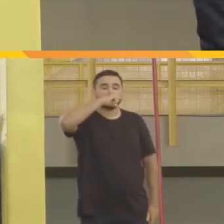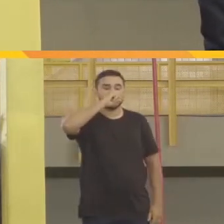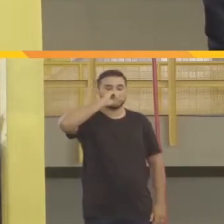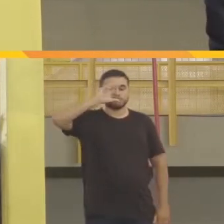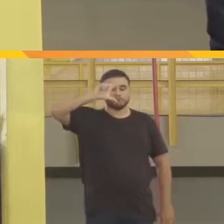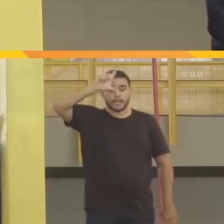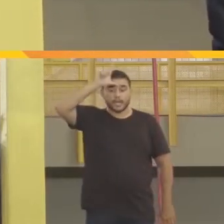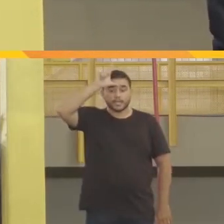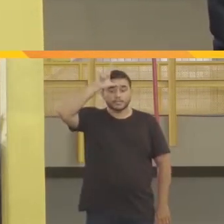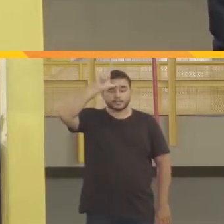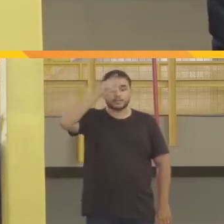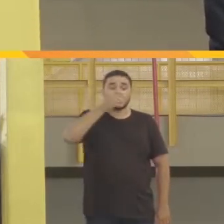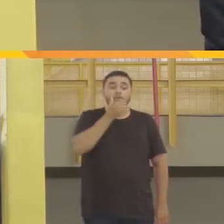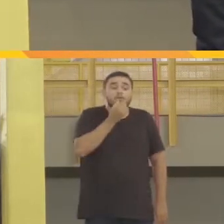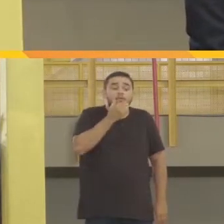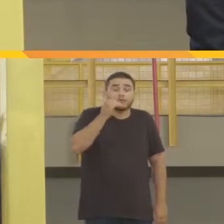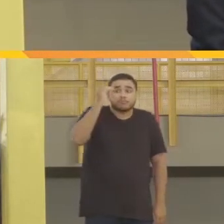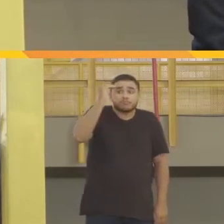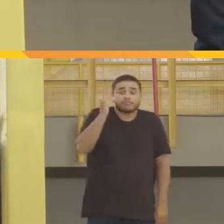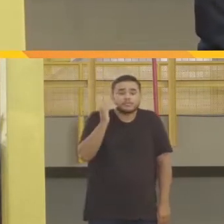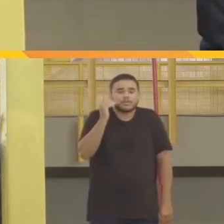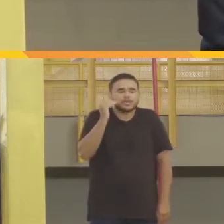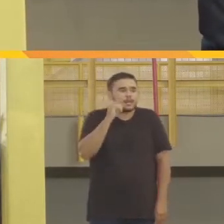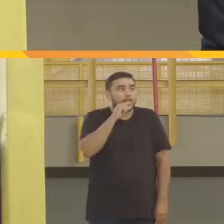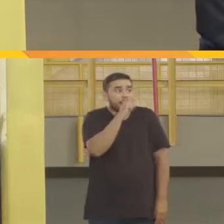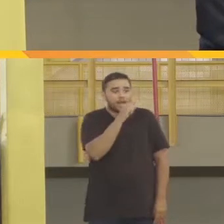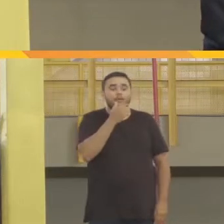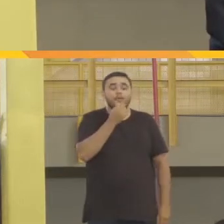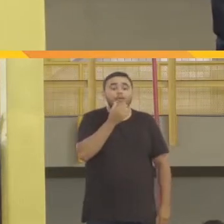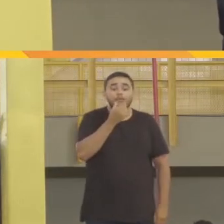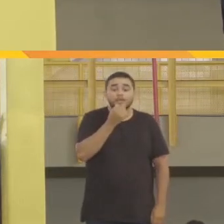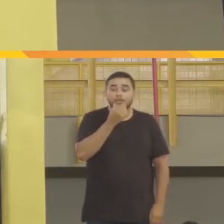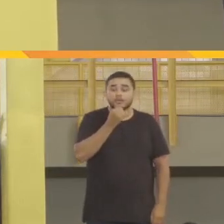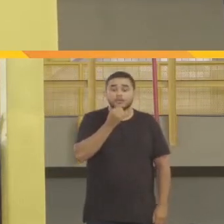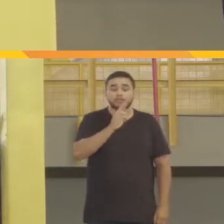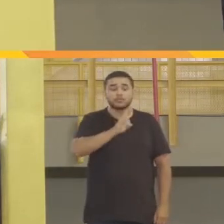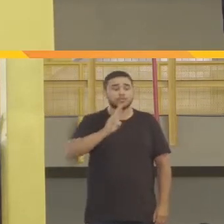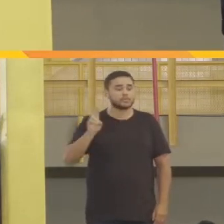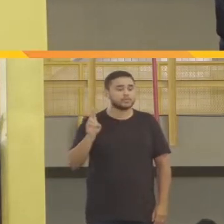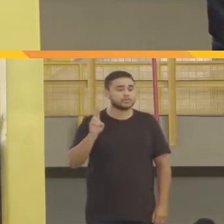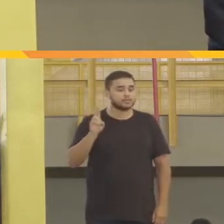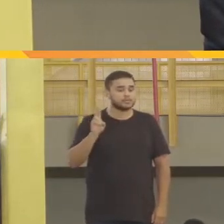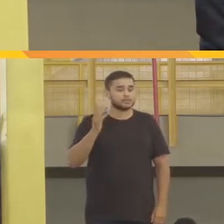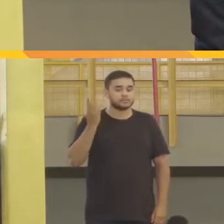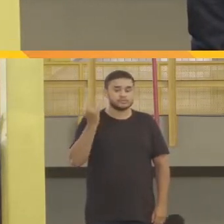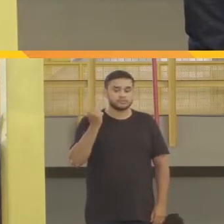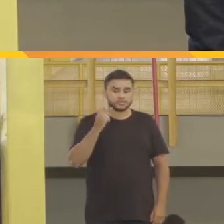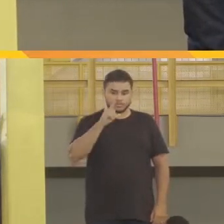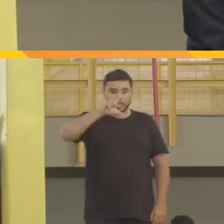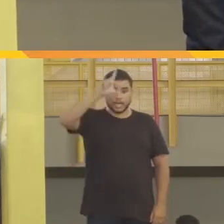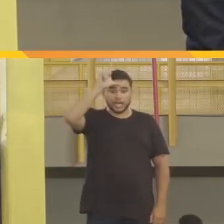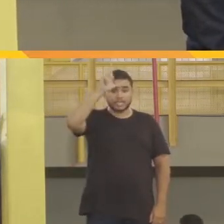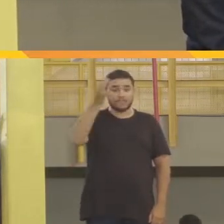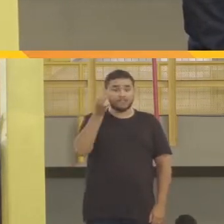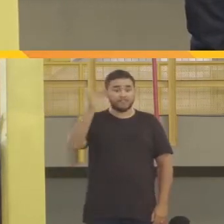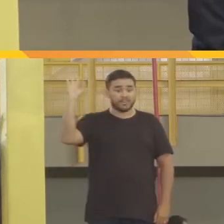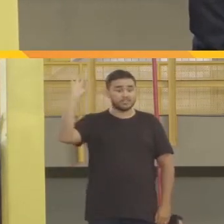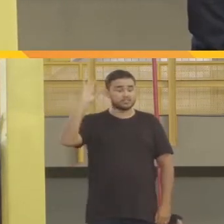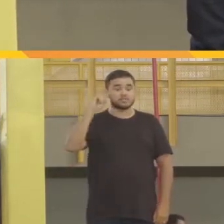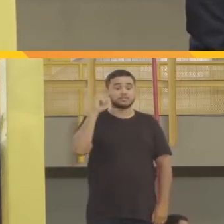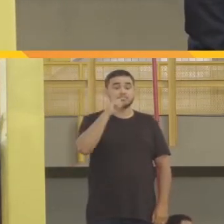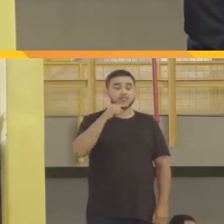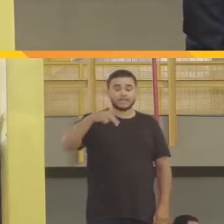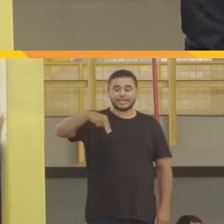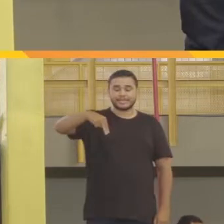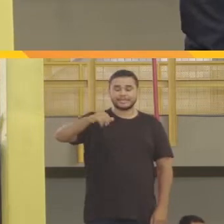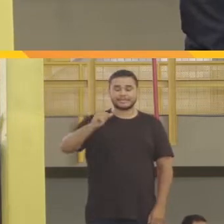de 1,57 m, mas o bicho parecia um pincher. Era 50% raiva, 50% tremedeira. Estou